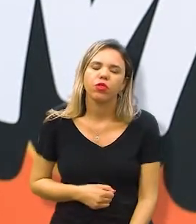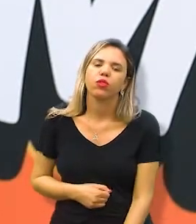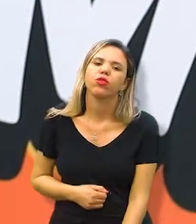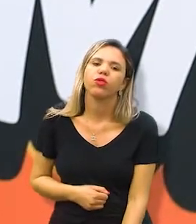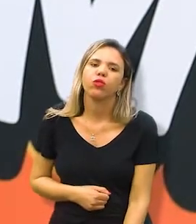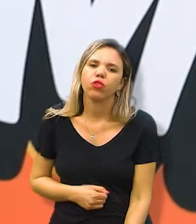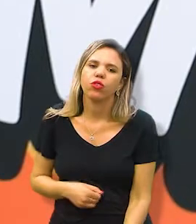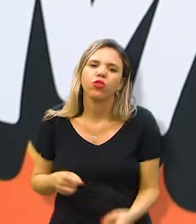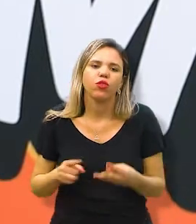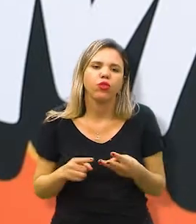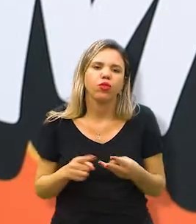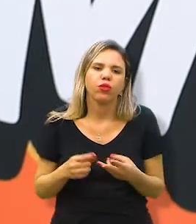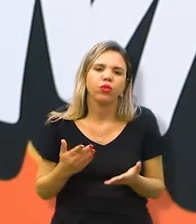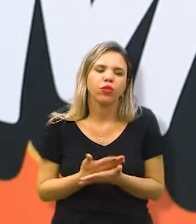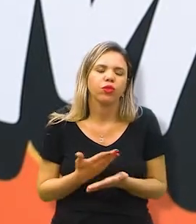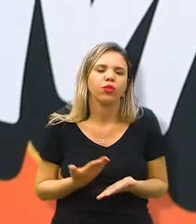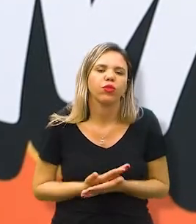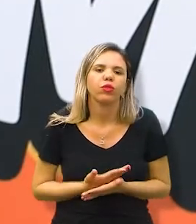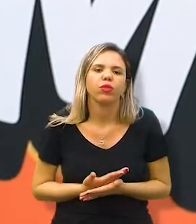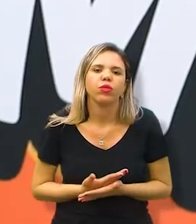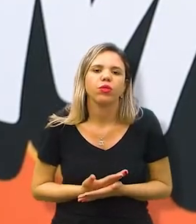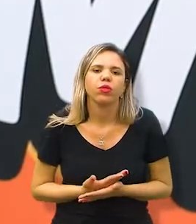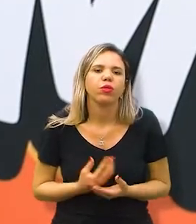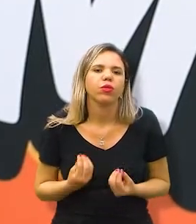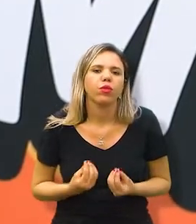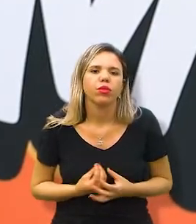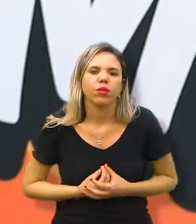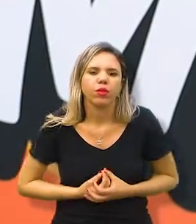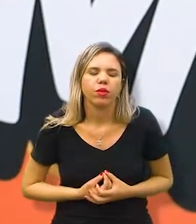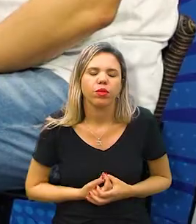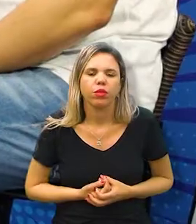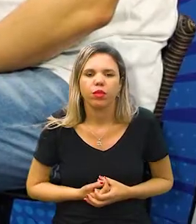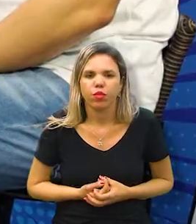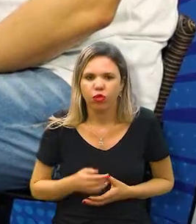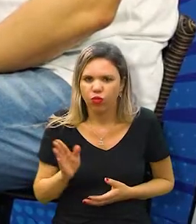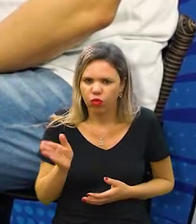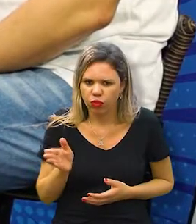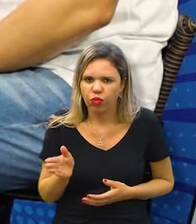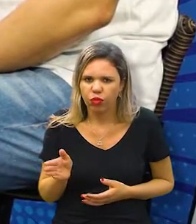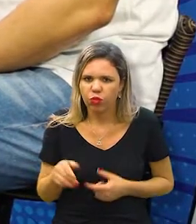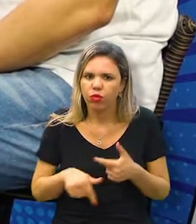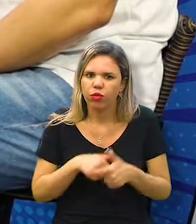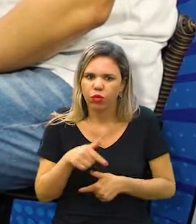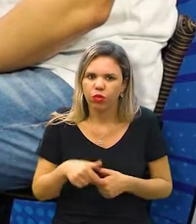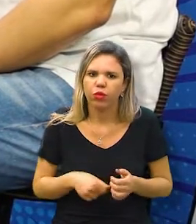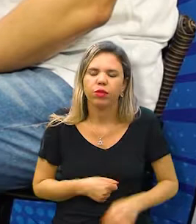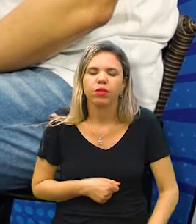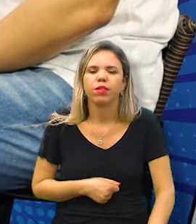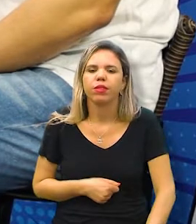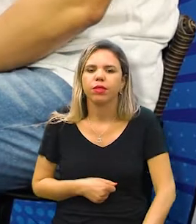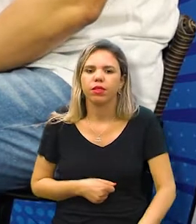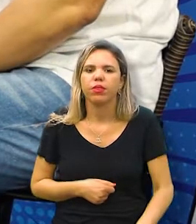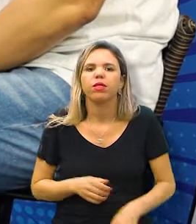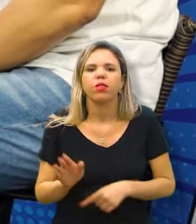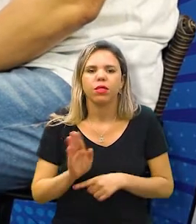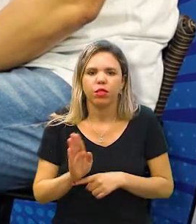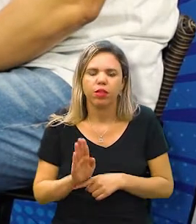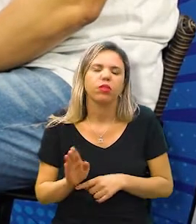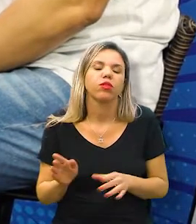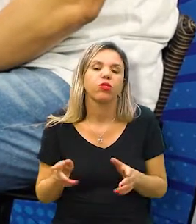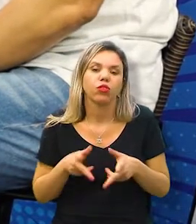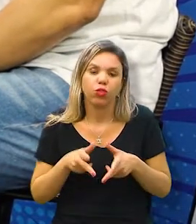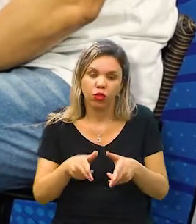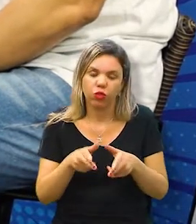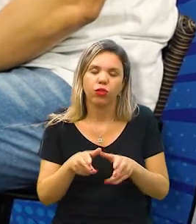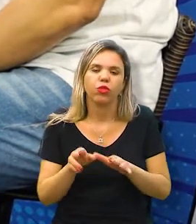como é que tá já o terceiro livro? Né, em que pé que tá? Já está sendo trabalhado com a